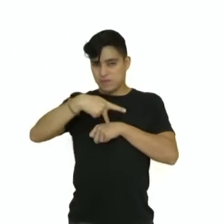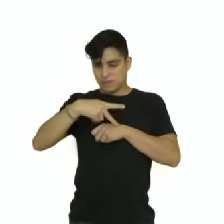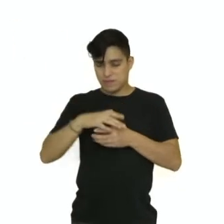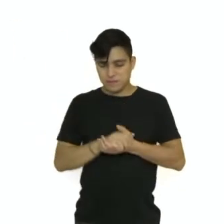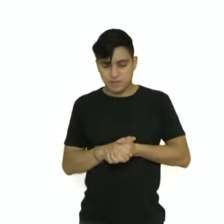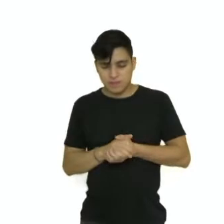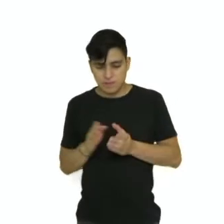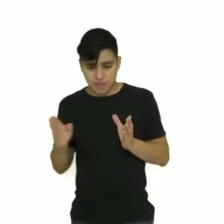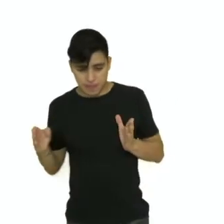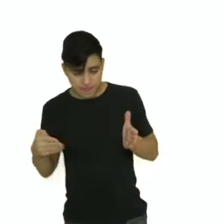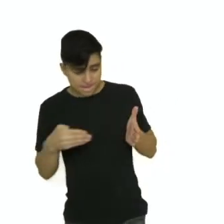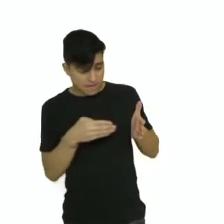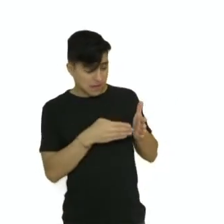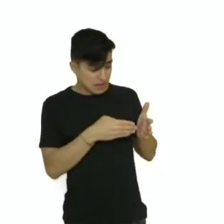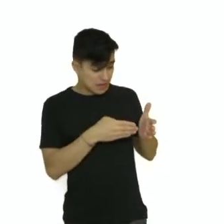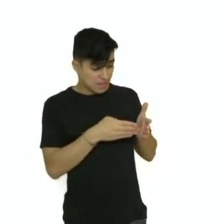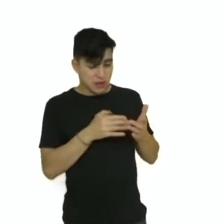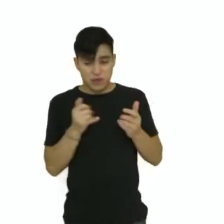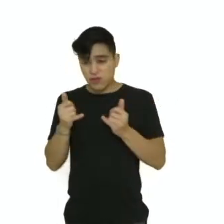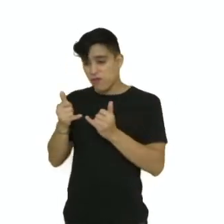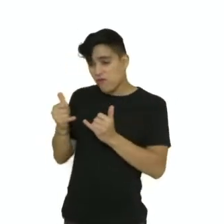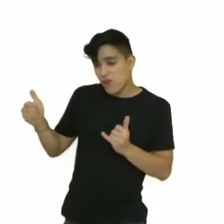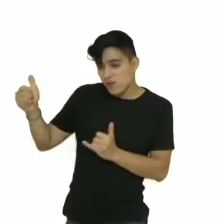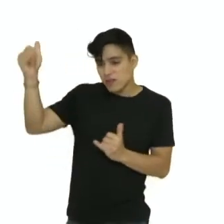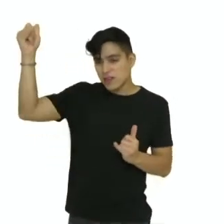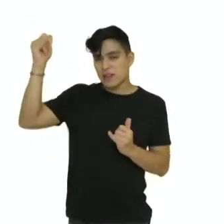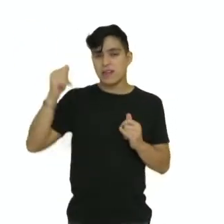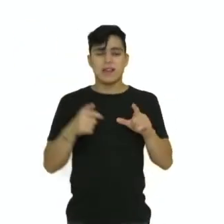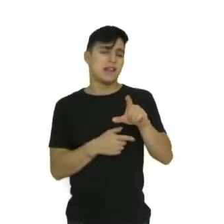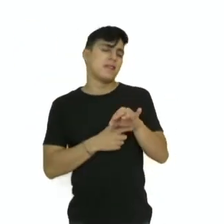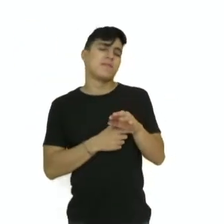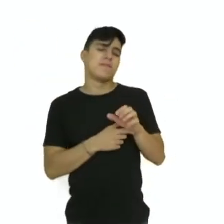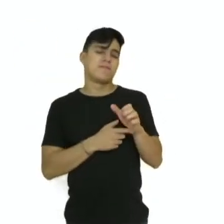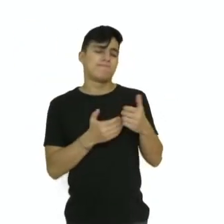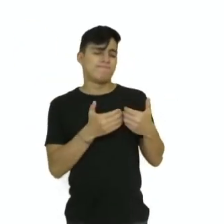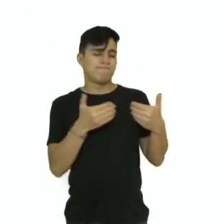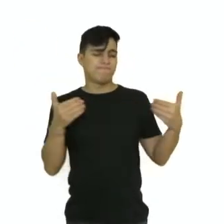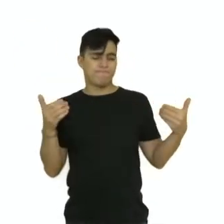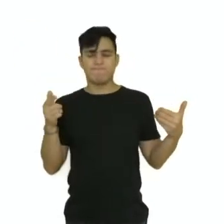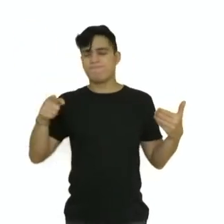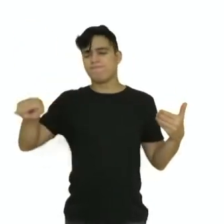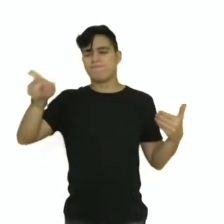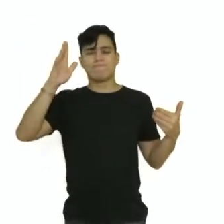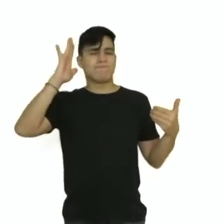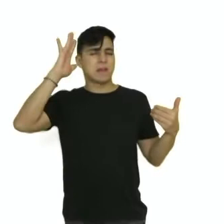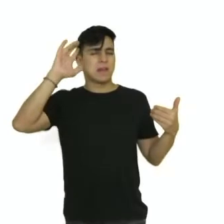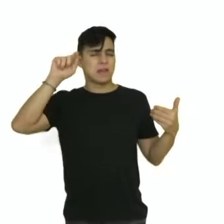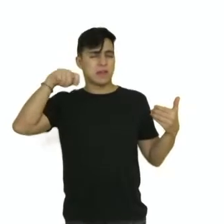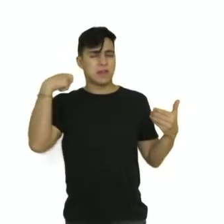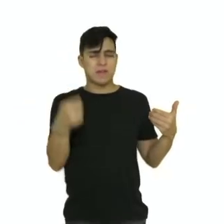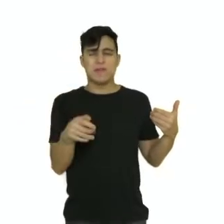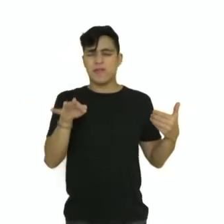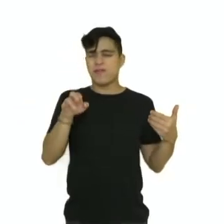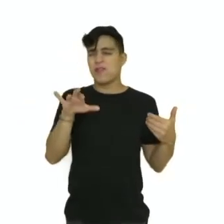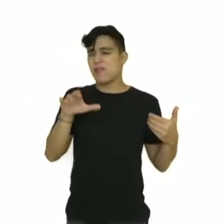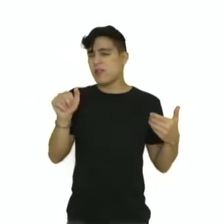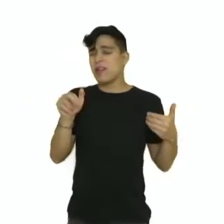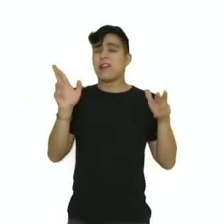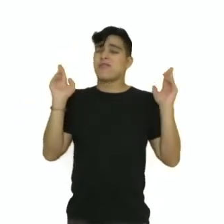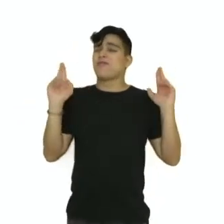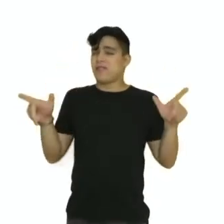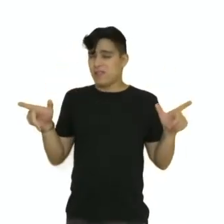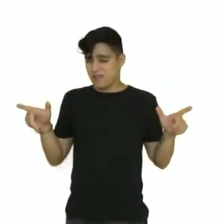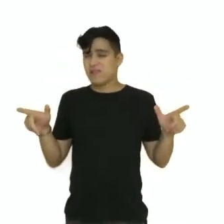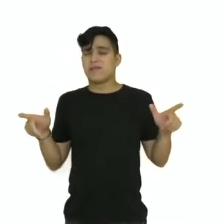fronteira. O conceito de limite relaciona-se com a ideia de divisão que muitas pessoas imaginam pertencer à ideia de fronteira, o que não é